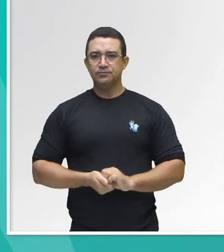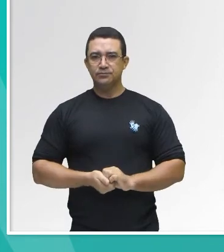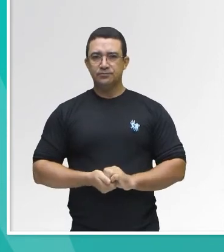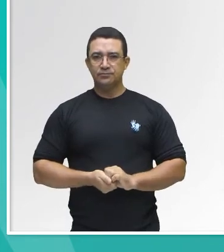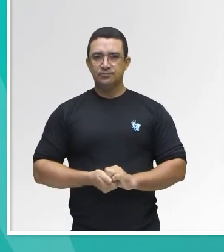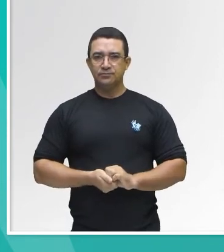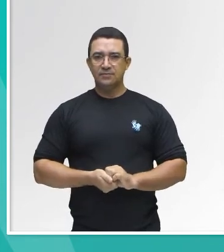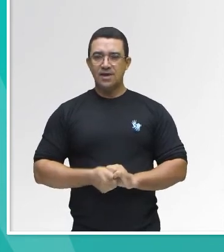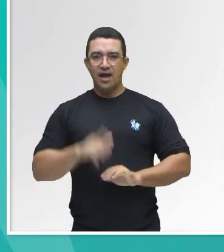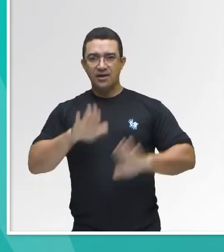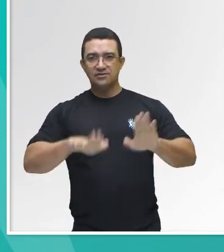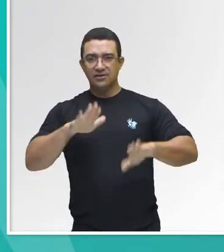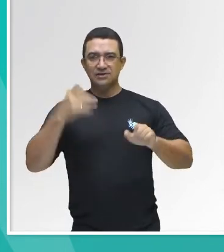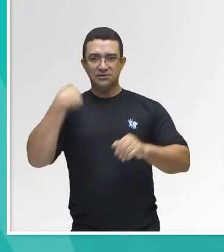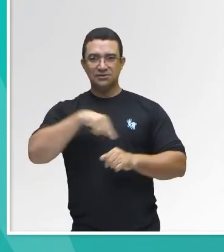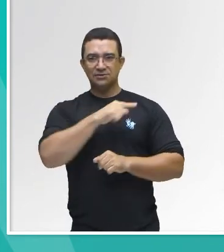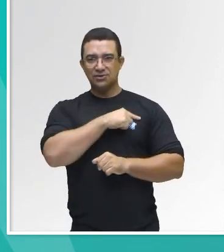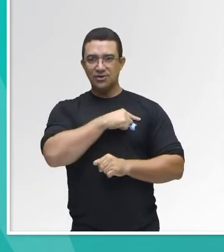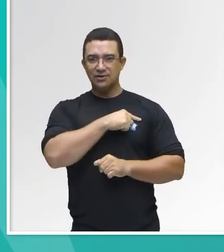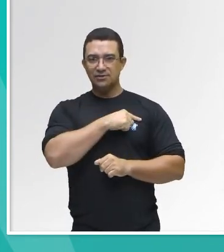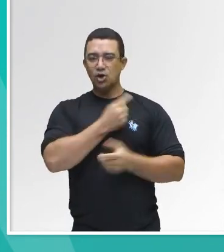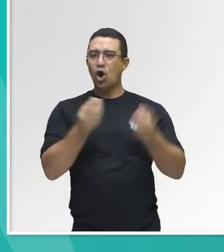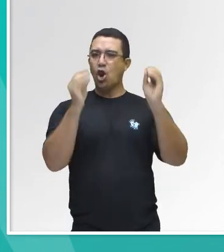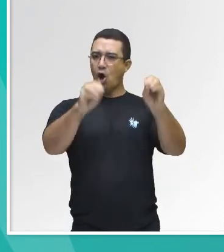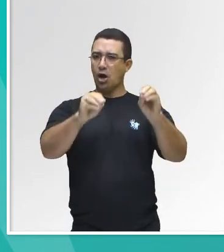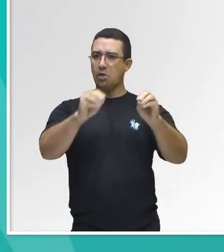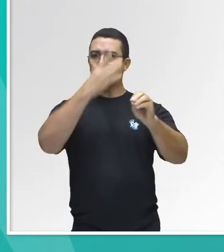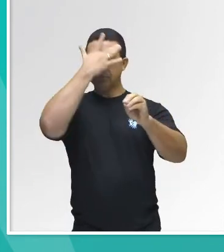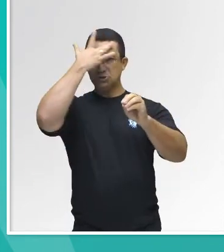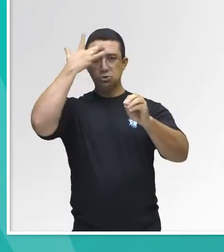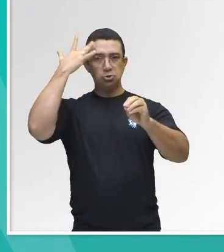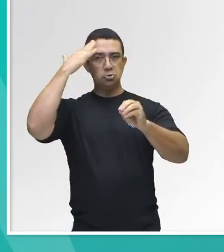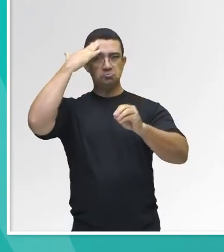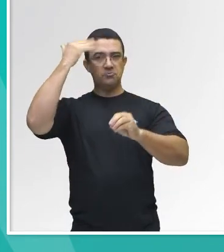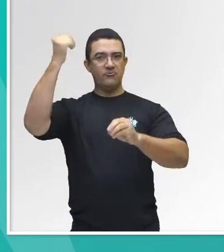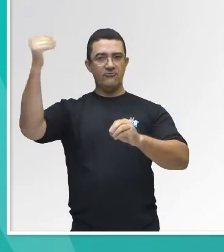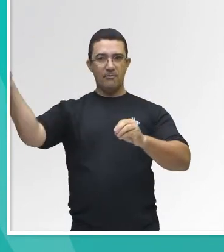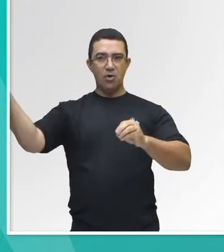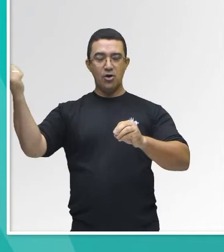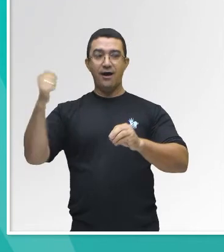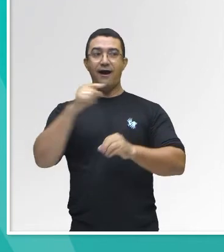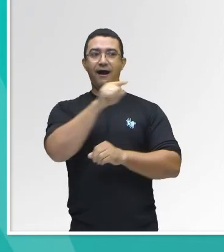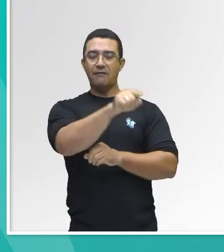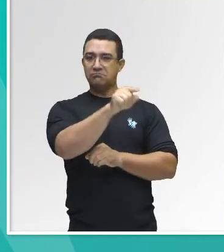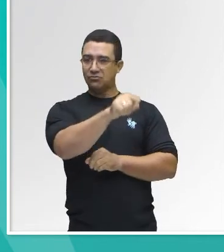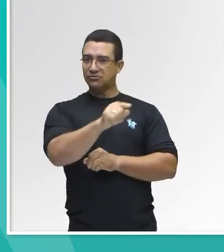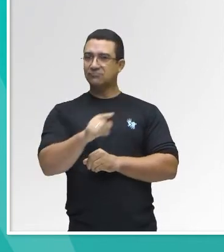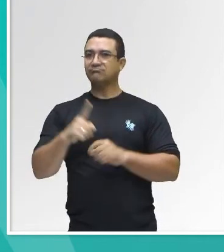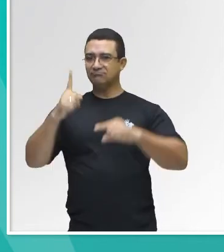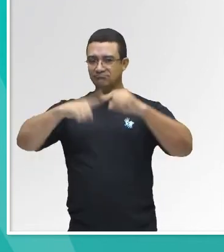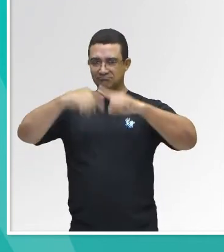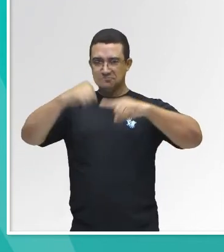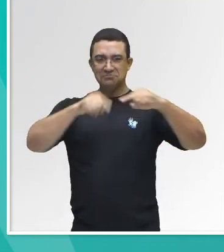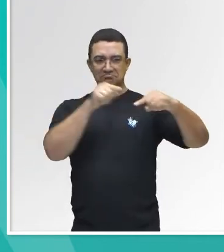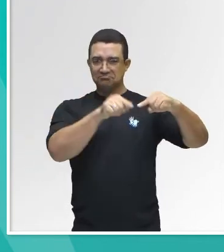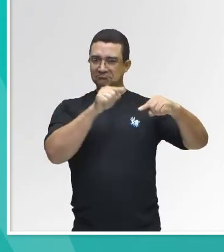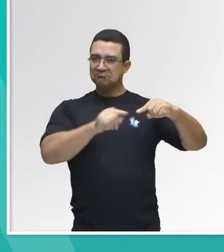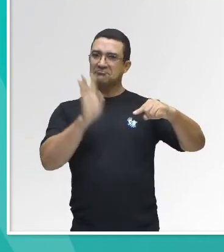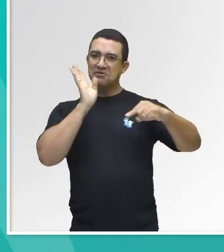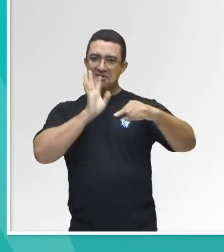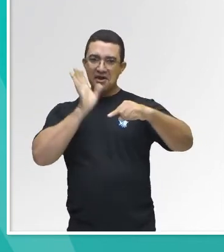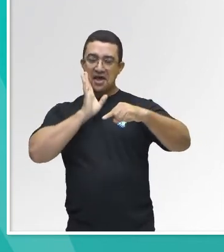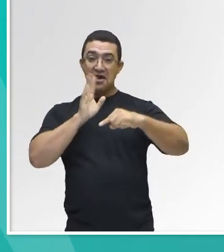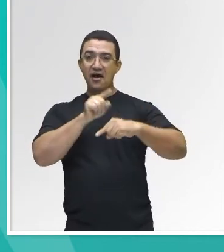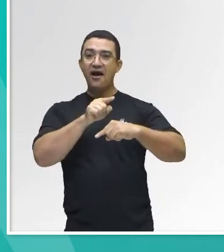a gente coloca alguém conhecido que tem popularidade para convencer que aquele produto é de confiança,